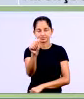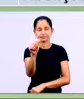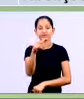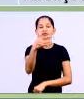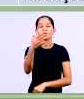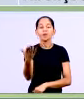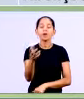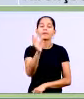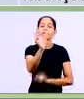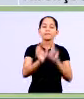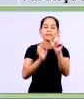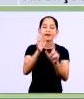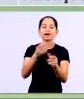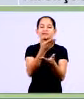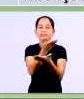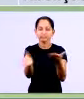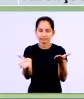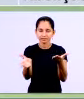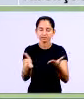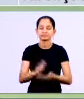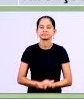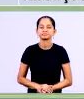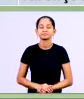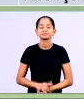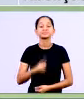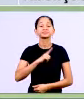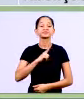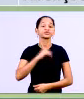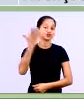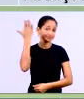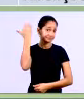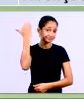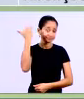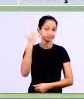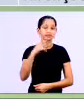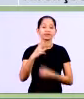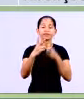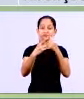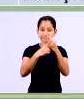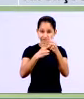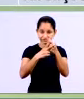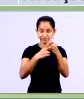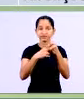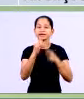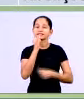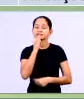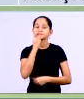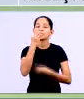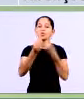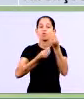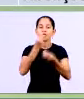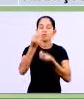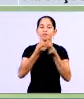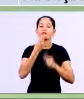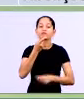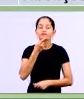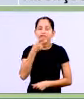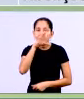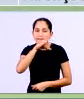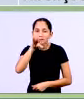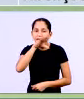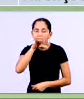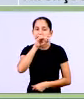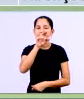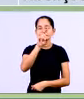quais palavras que caiu esse acento? Nós tínhamos o verbo ver, nós tínhamos vem